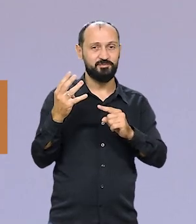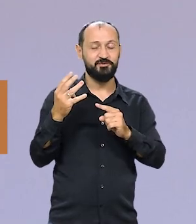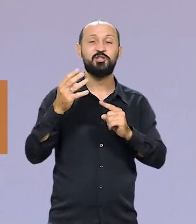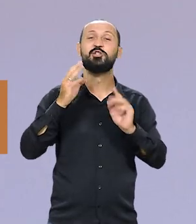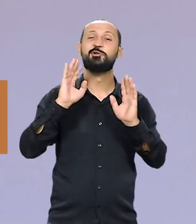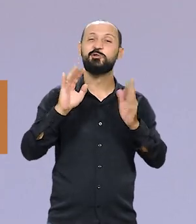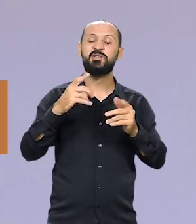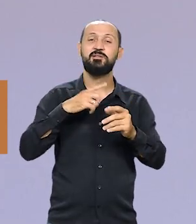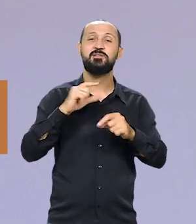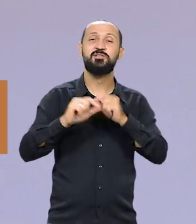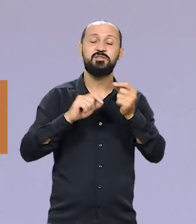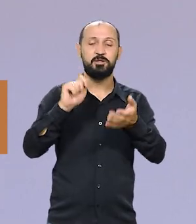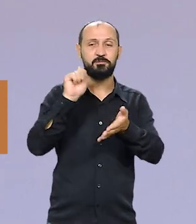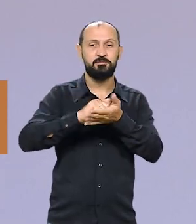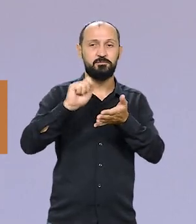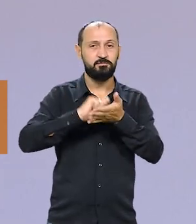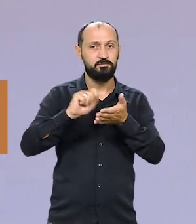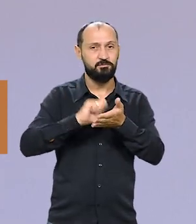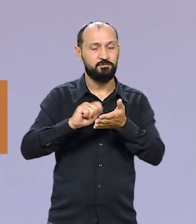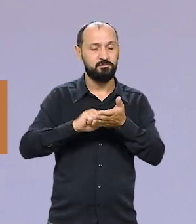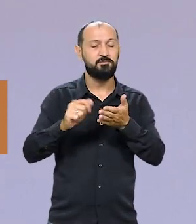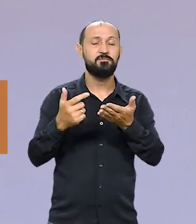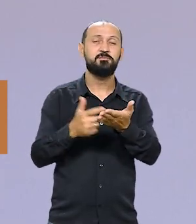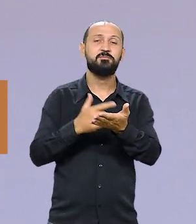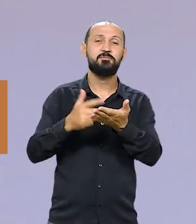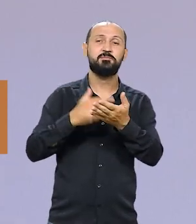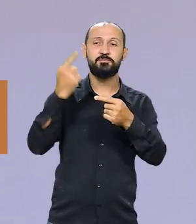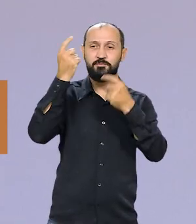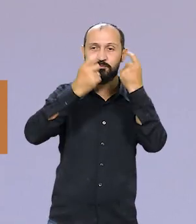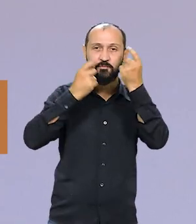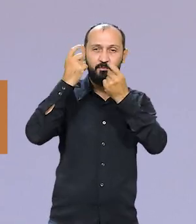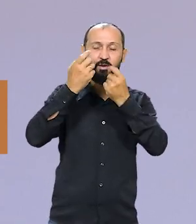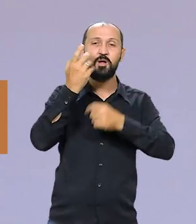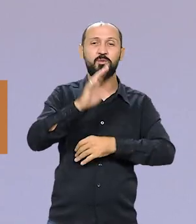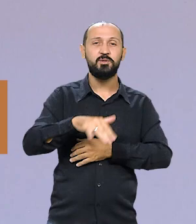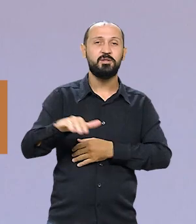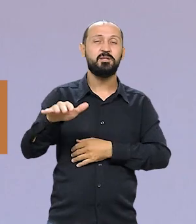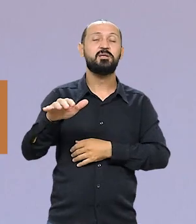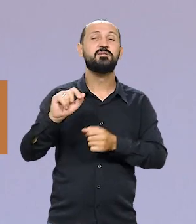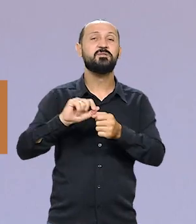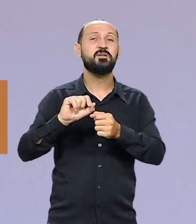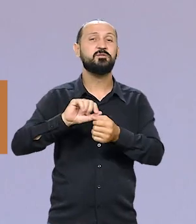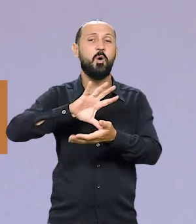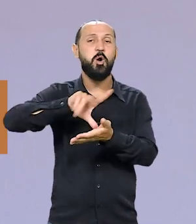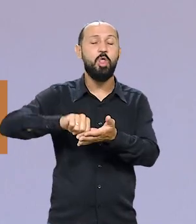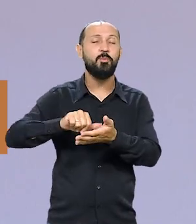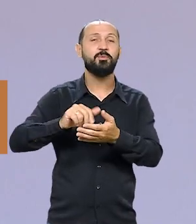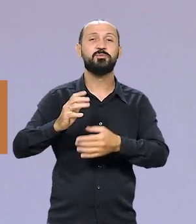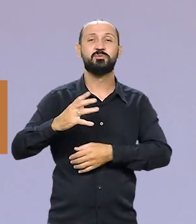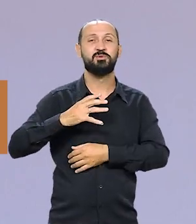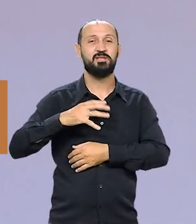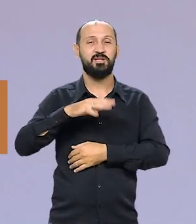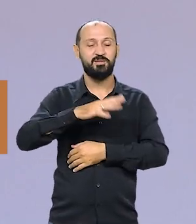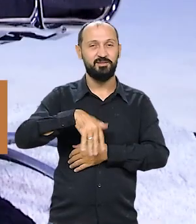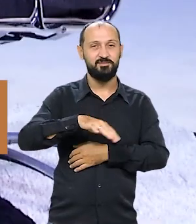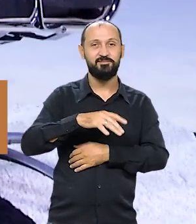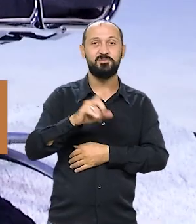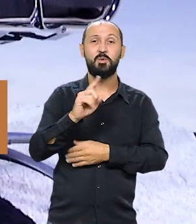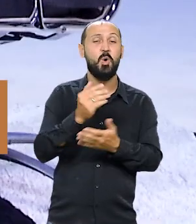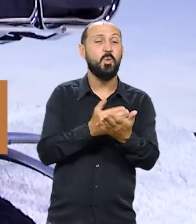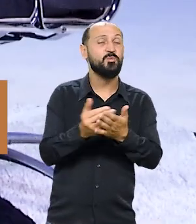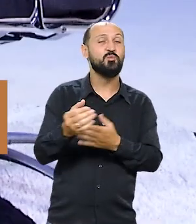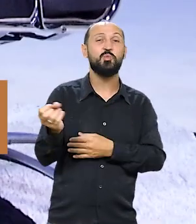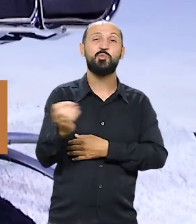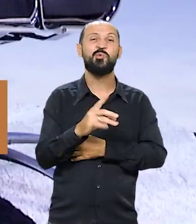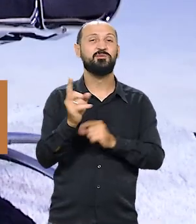1904, nós já tínhamos documentos, e eu falo nesse livro, a preocupação com crianças que cometiam furto no centro da cidade.